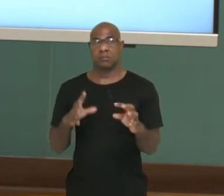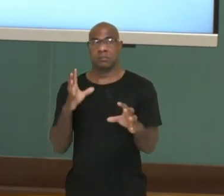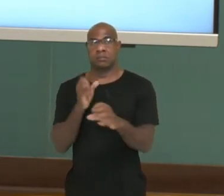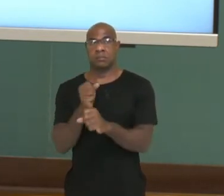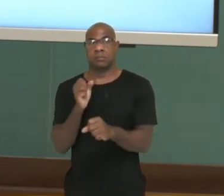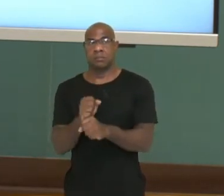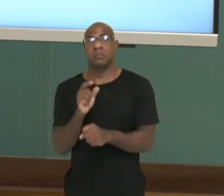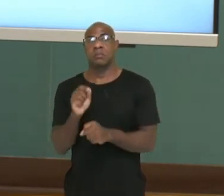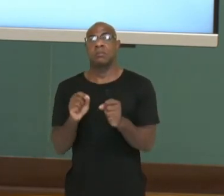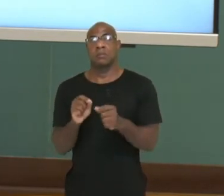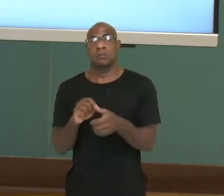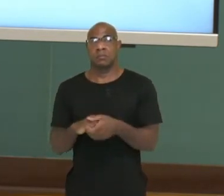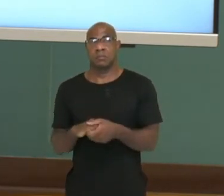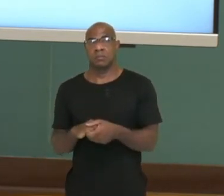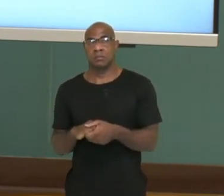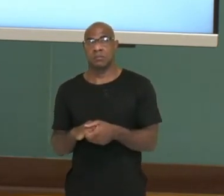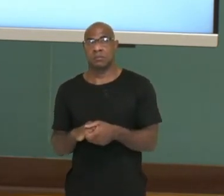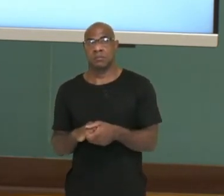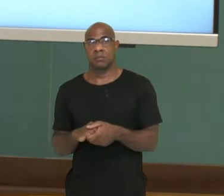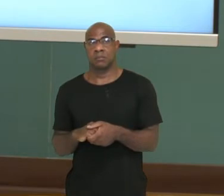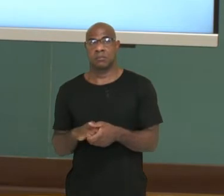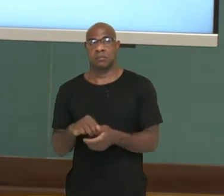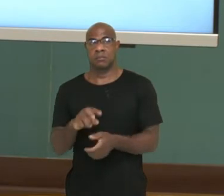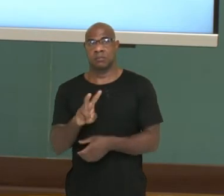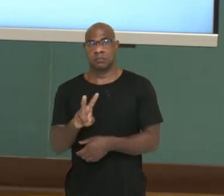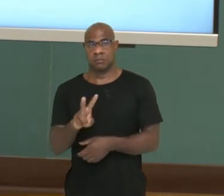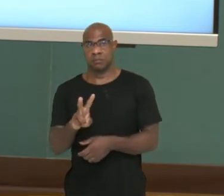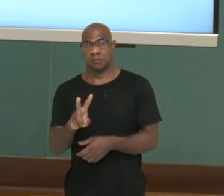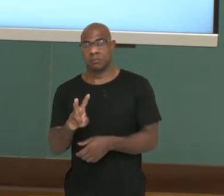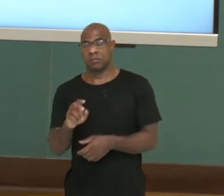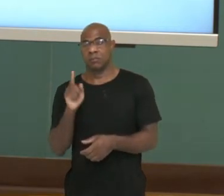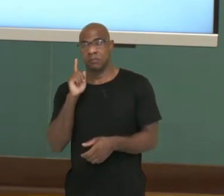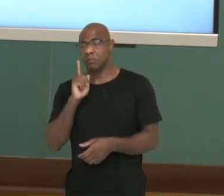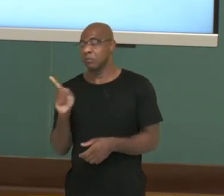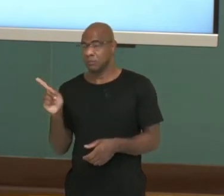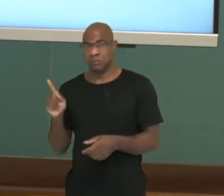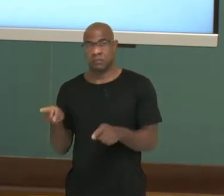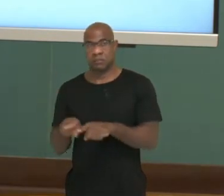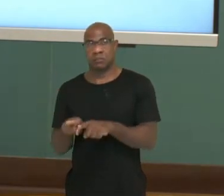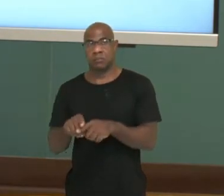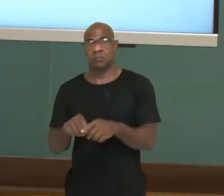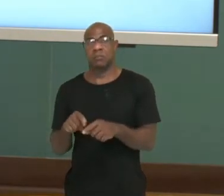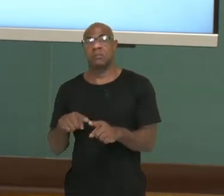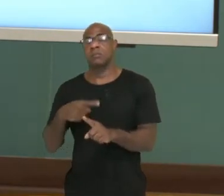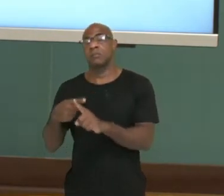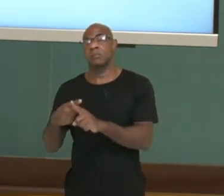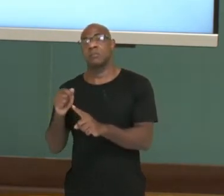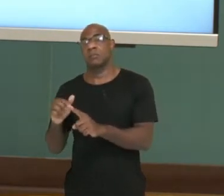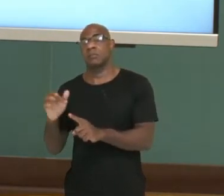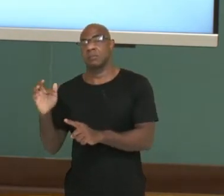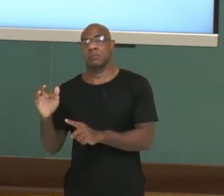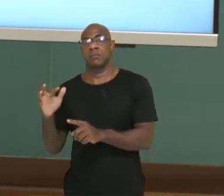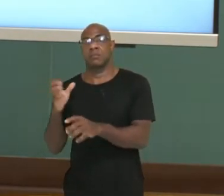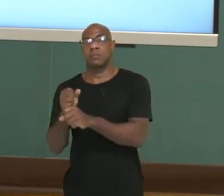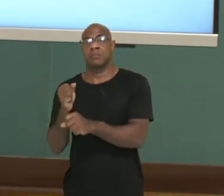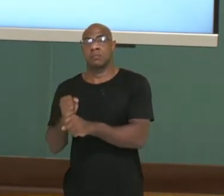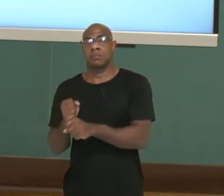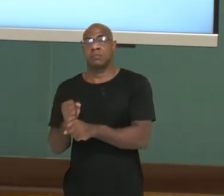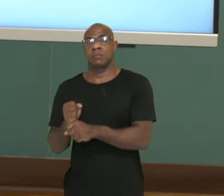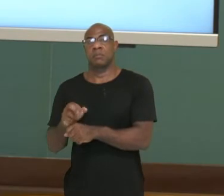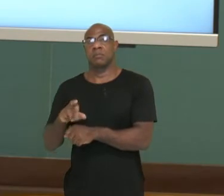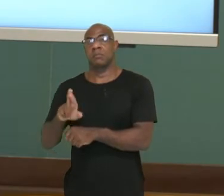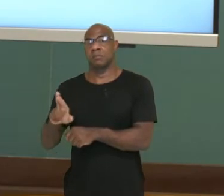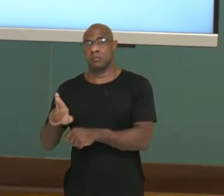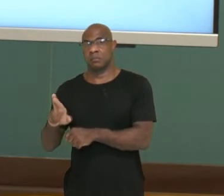das FEMs, forças eletromotrizes, mais a soma das resistências internas de cada